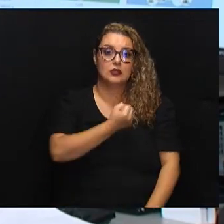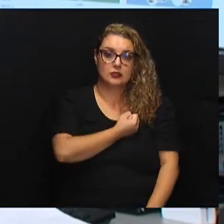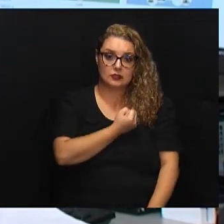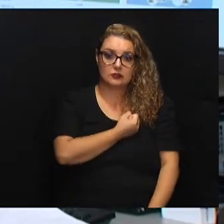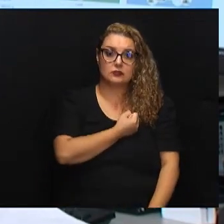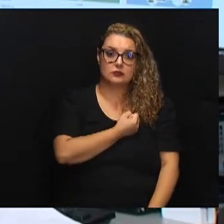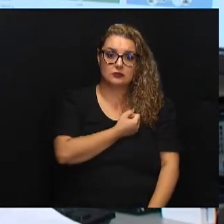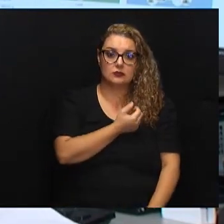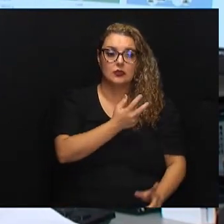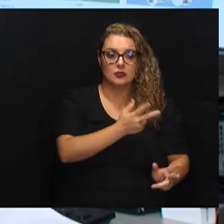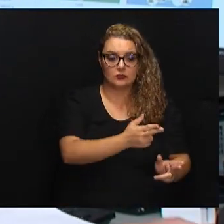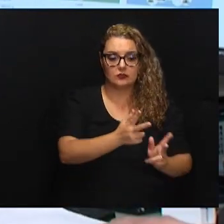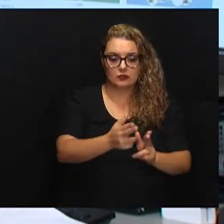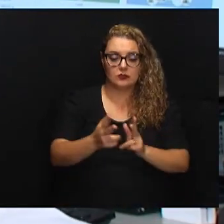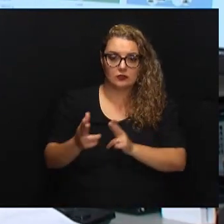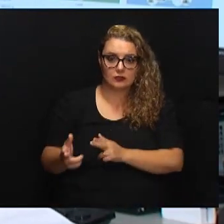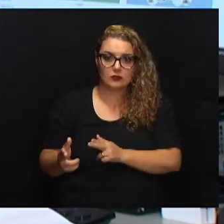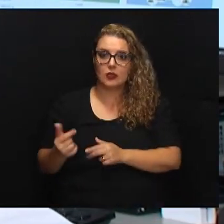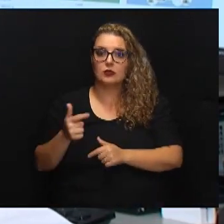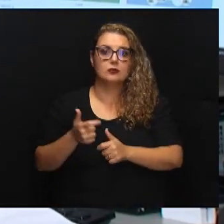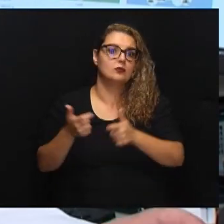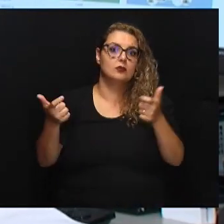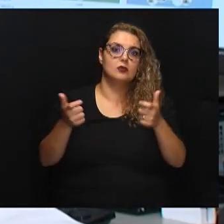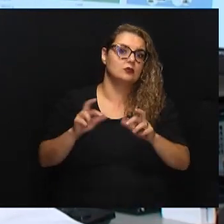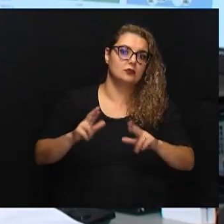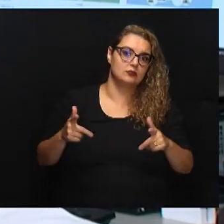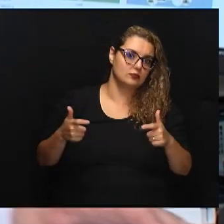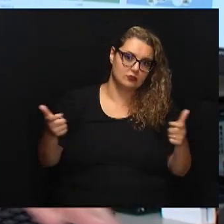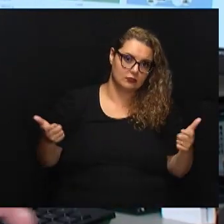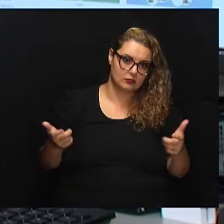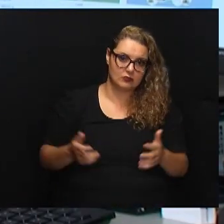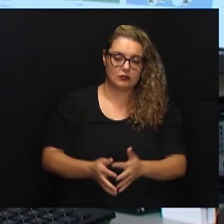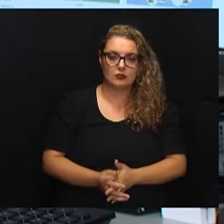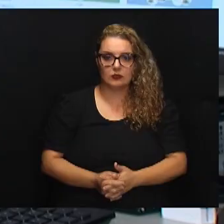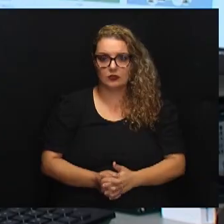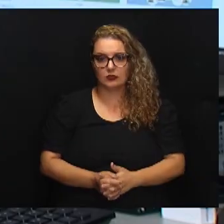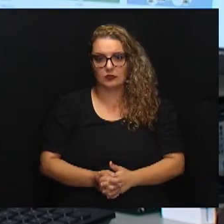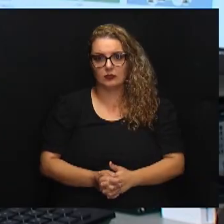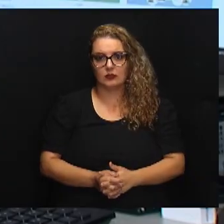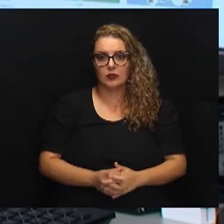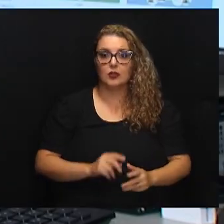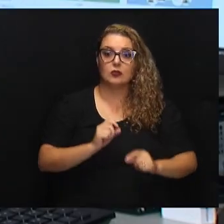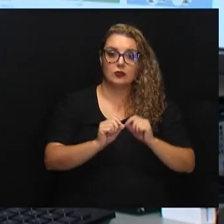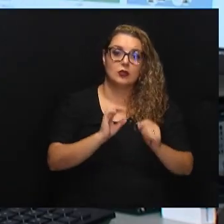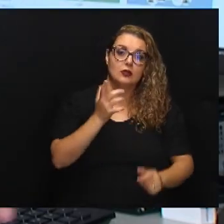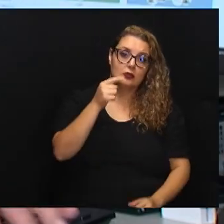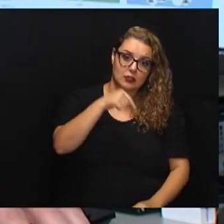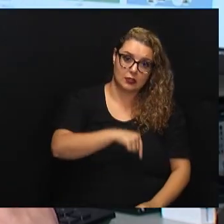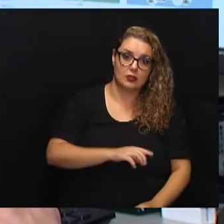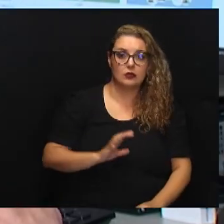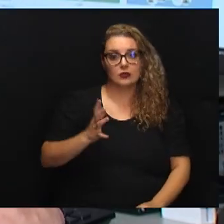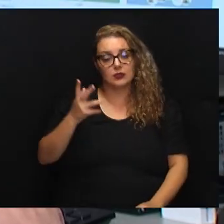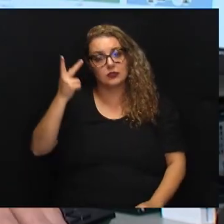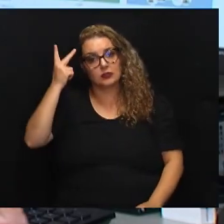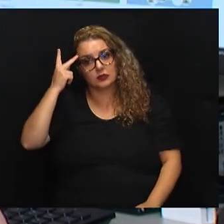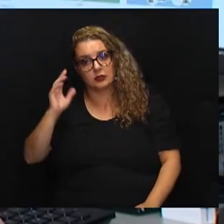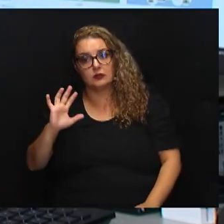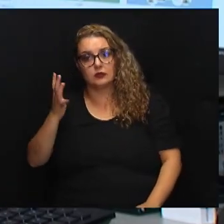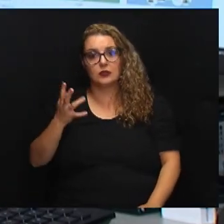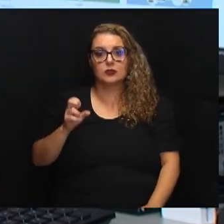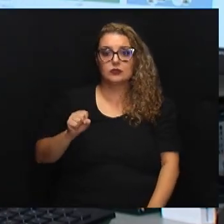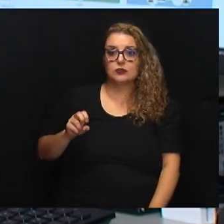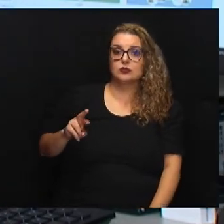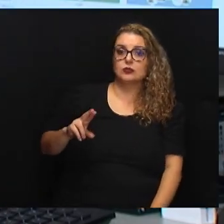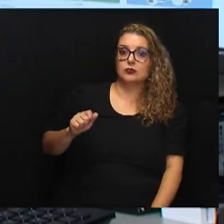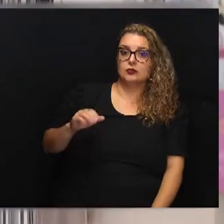se repetem, não há uma diferença muito grande. Quer dizer que o que acontece aqui acontece também em São Paulo, acontece em Sorocaba,